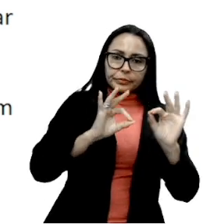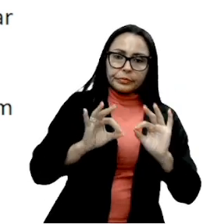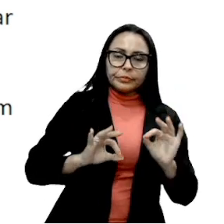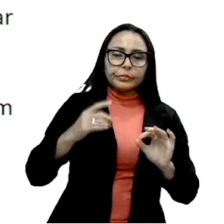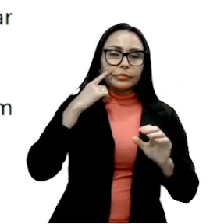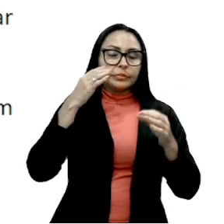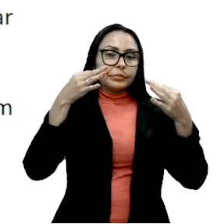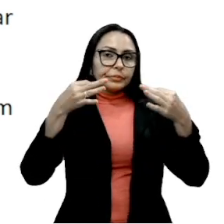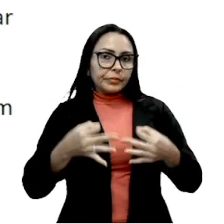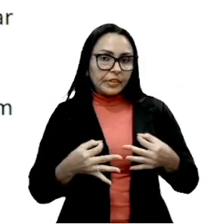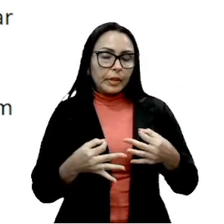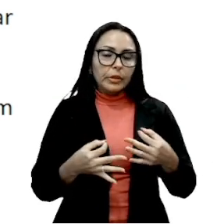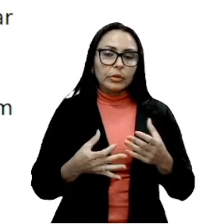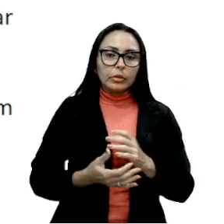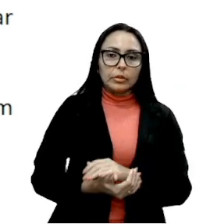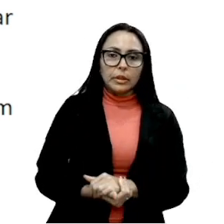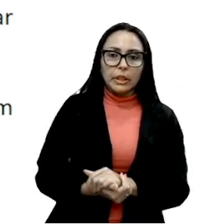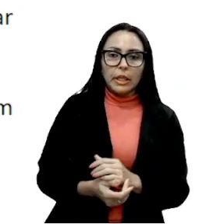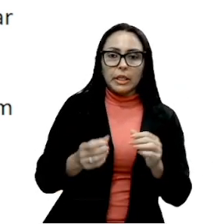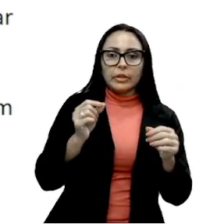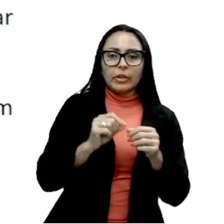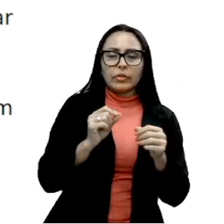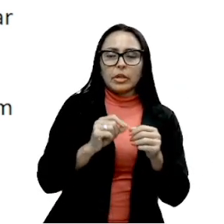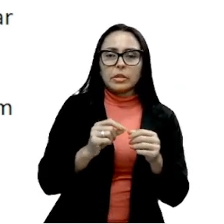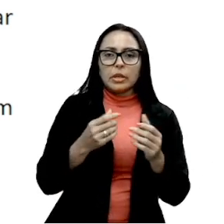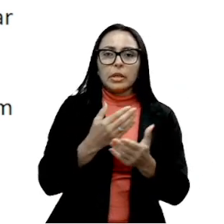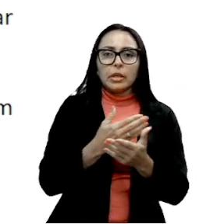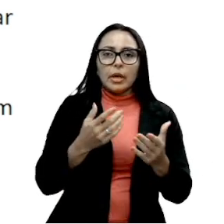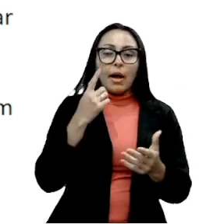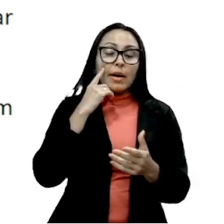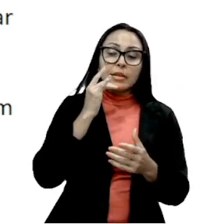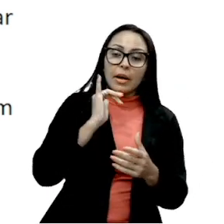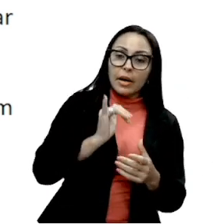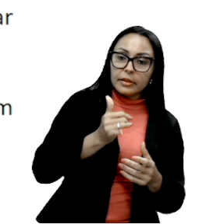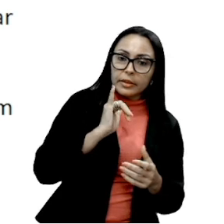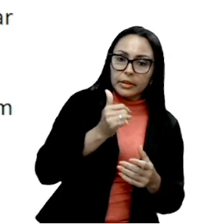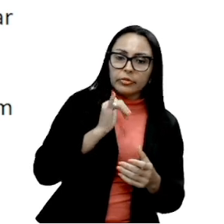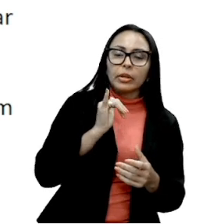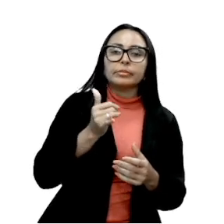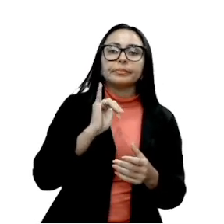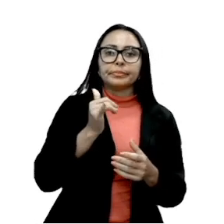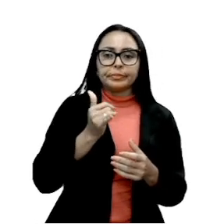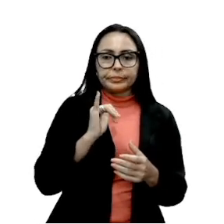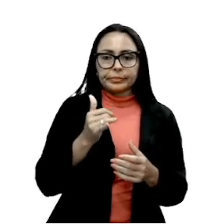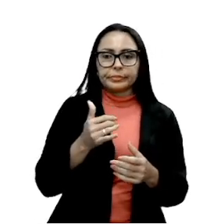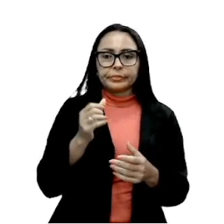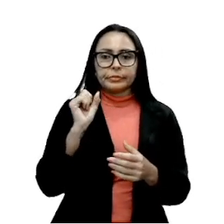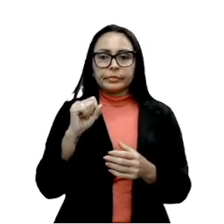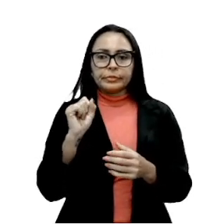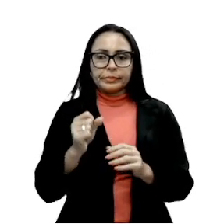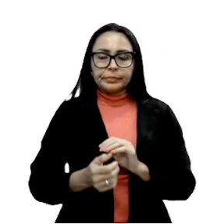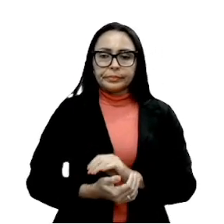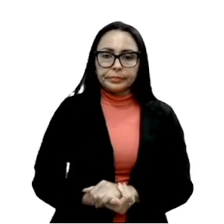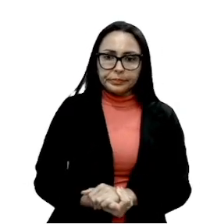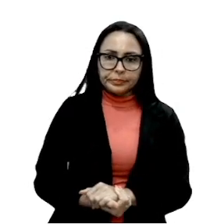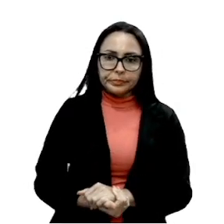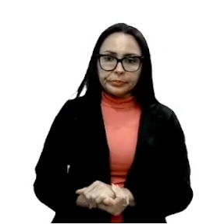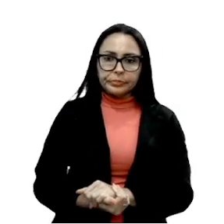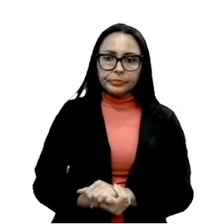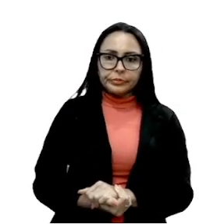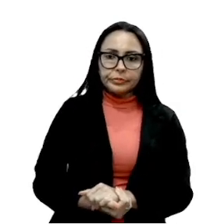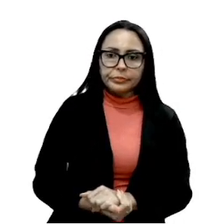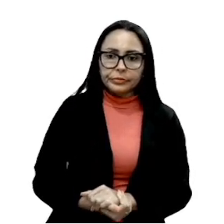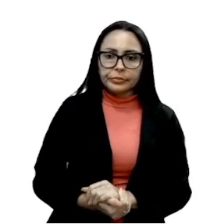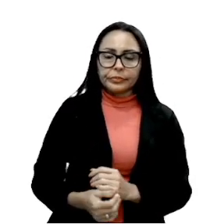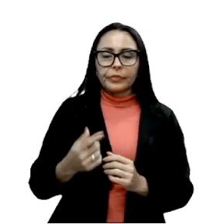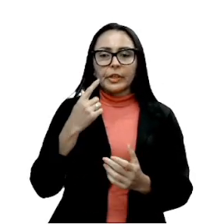como a gente já viu, e ele vai fazer a sua narrativa lá do caso no evento. Ele vai fazer um parabéns, aí ele